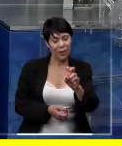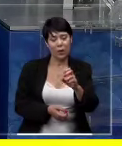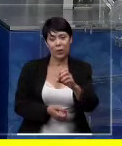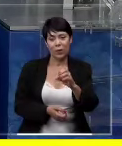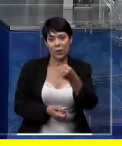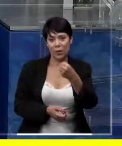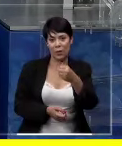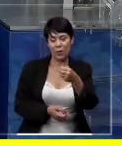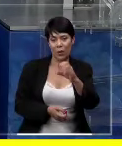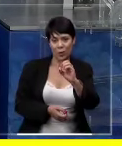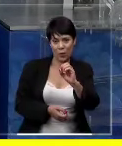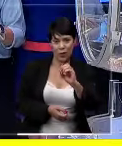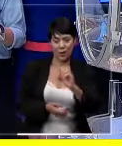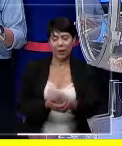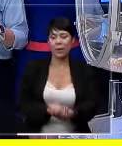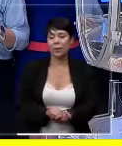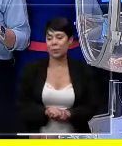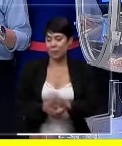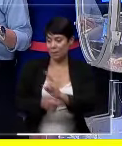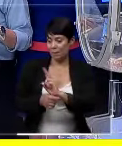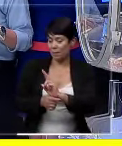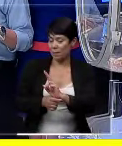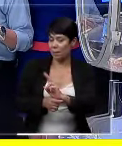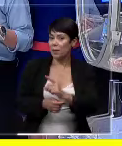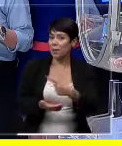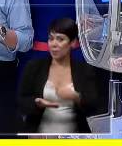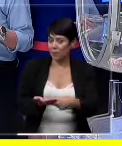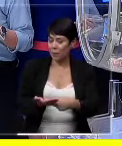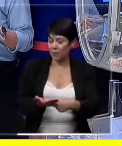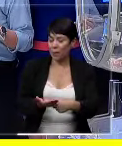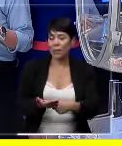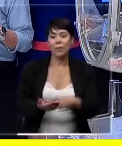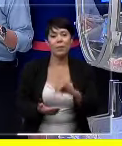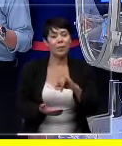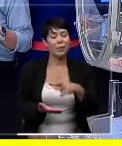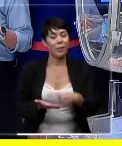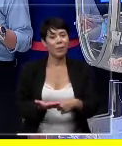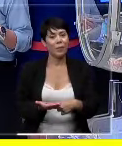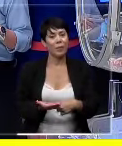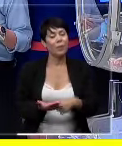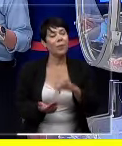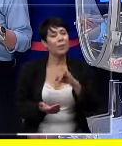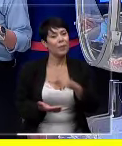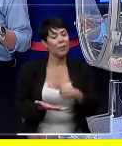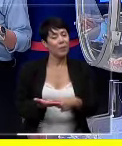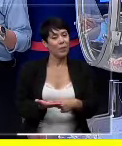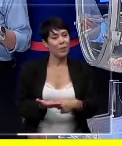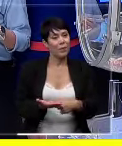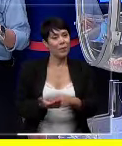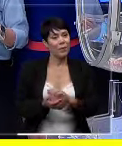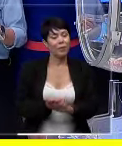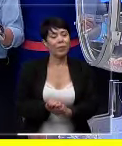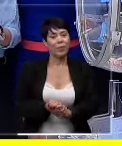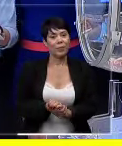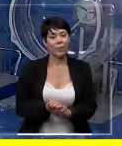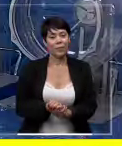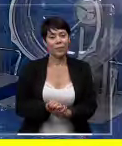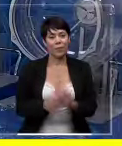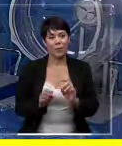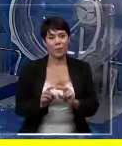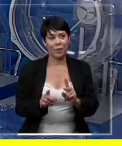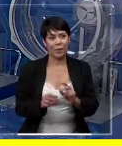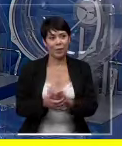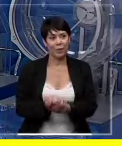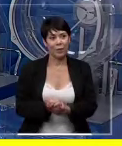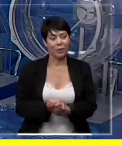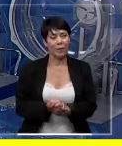e 80. As senhoras auditoras confirmam? Sim, confirmo. Sim, confirmo.